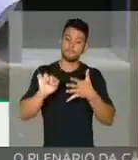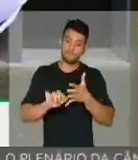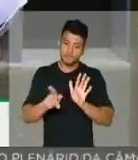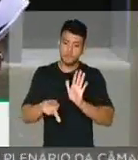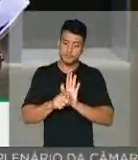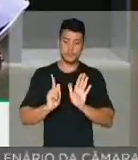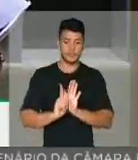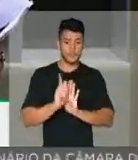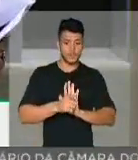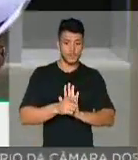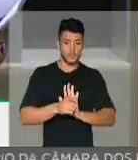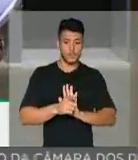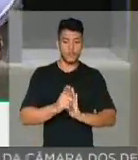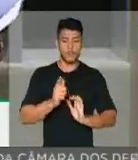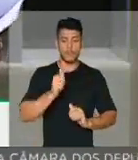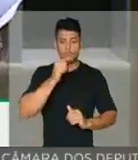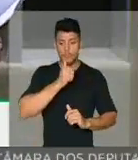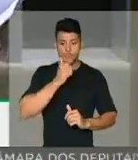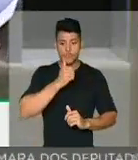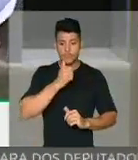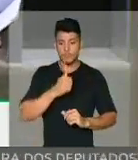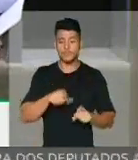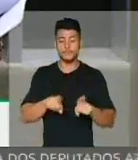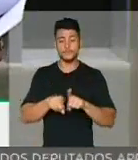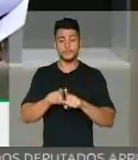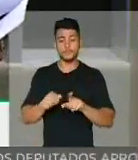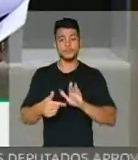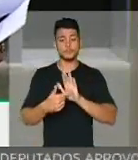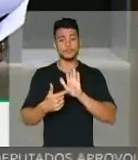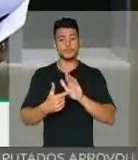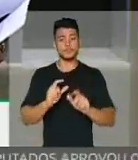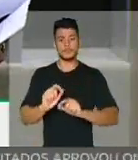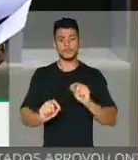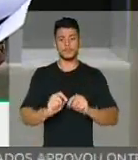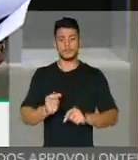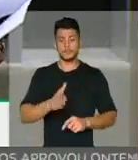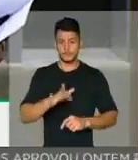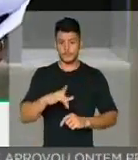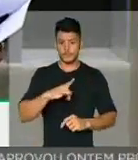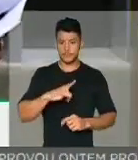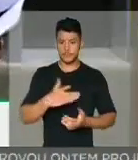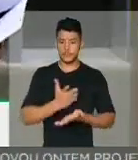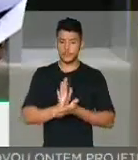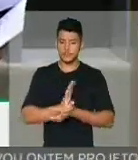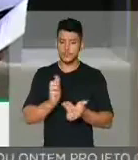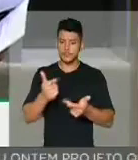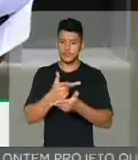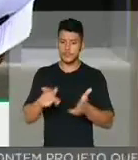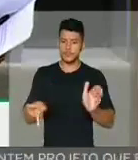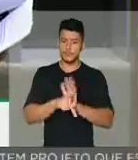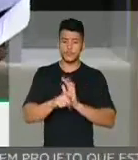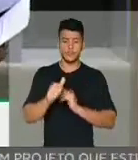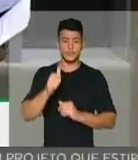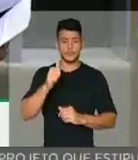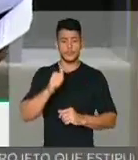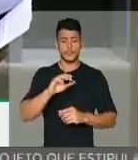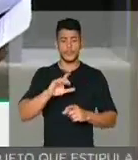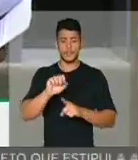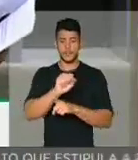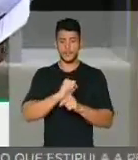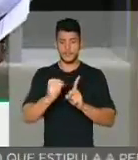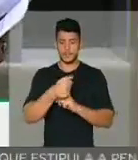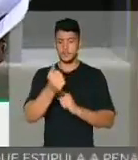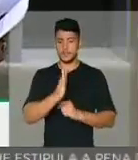gênero feminino. A exposição nos mostra também que a abordagem da questão da mulher na sociedade brasileira se dá